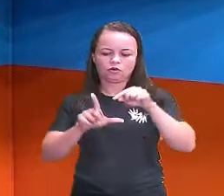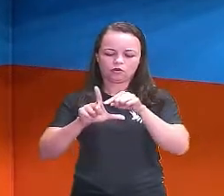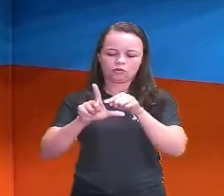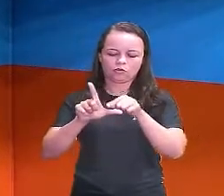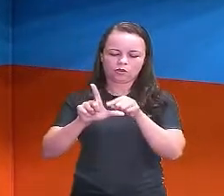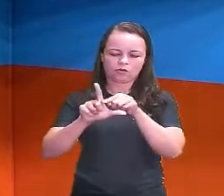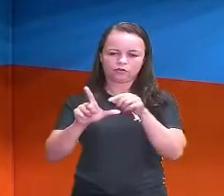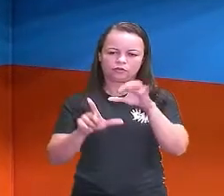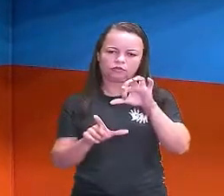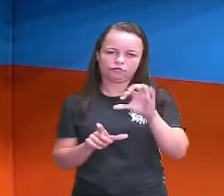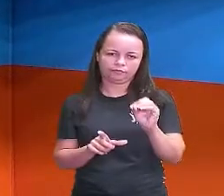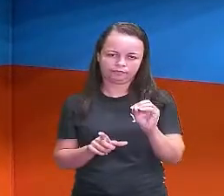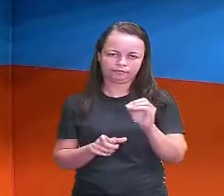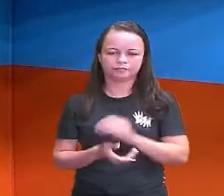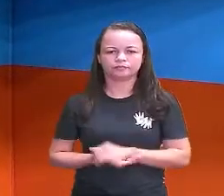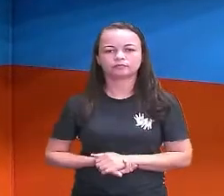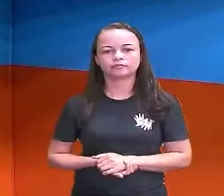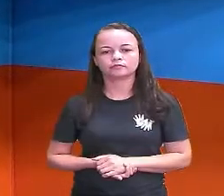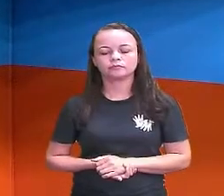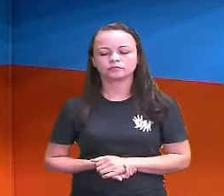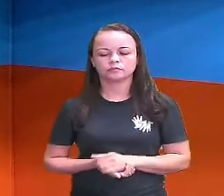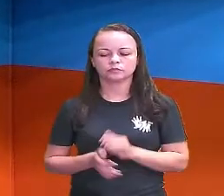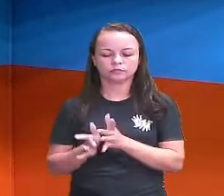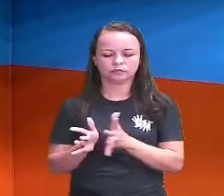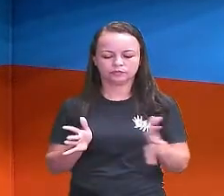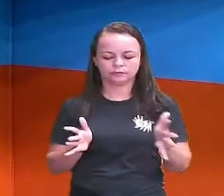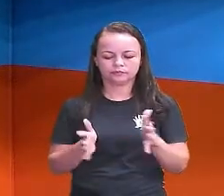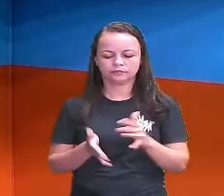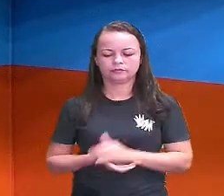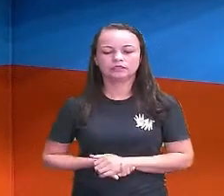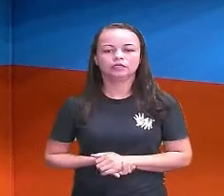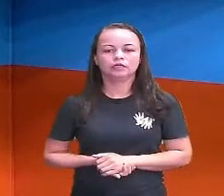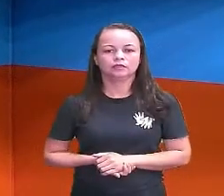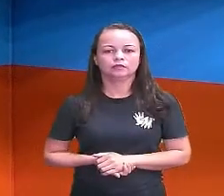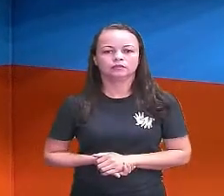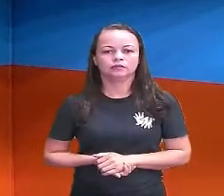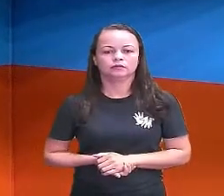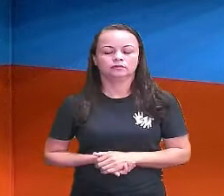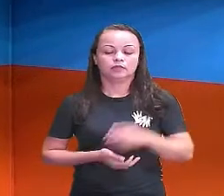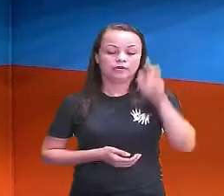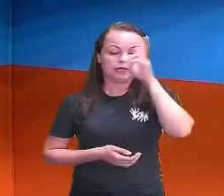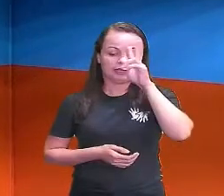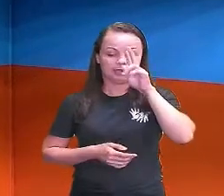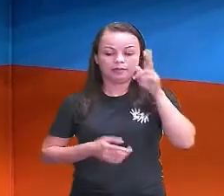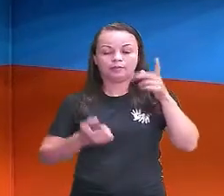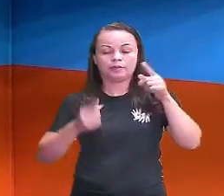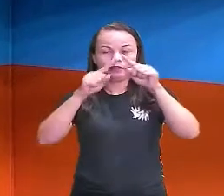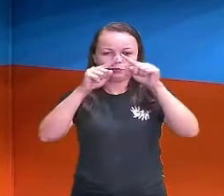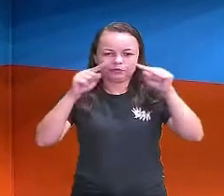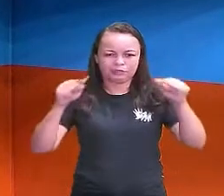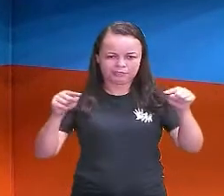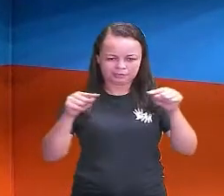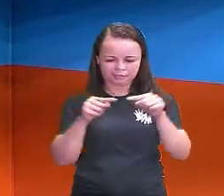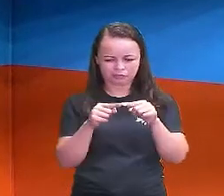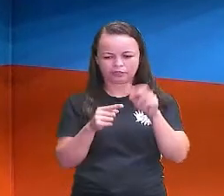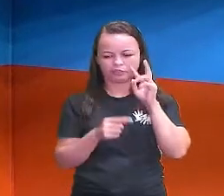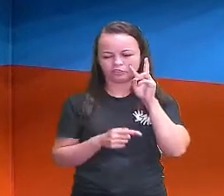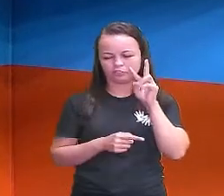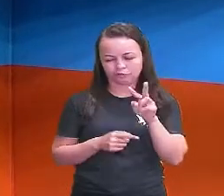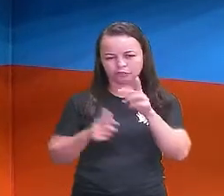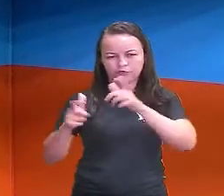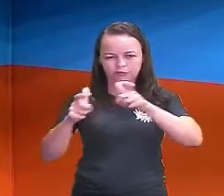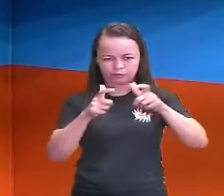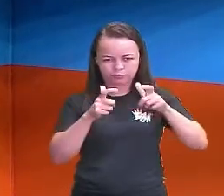aqui. Vamos continuar. Lembra do triângulo, né, que a gente vê em todo